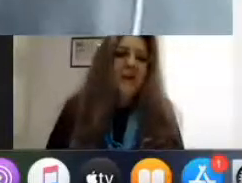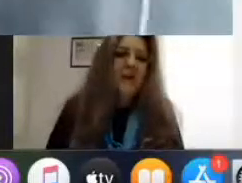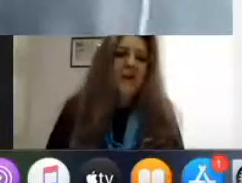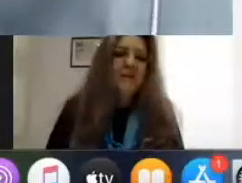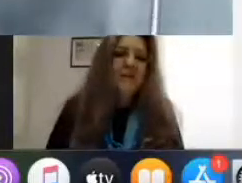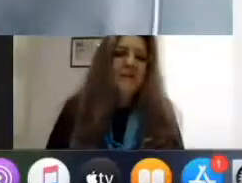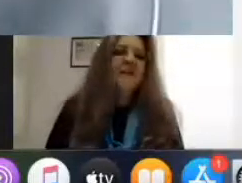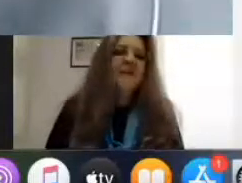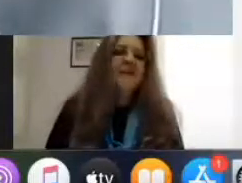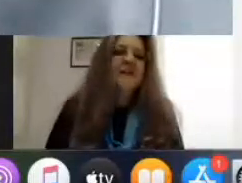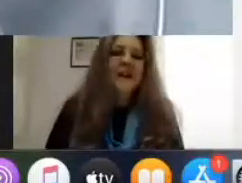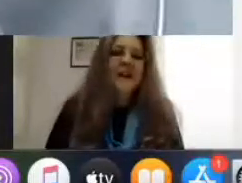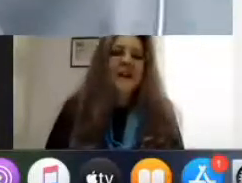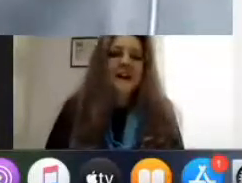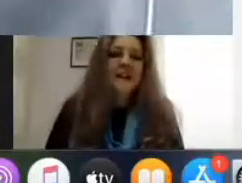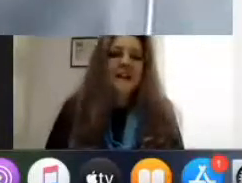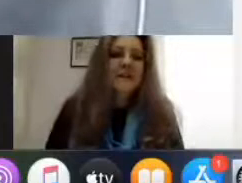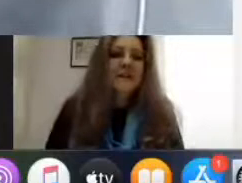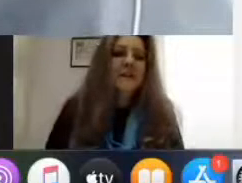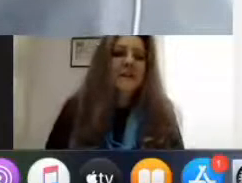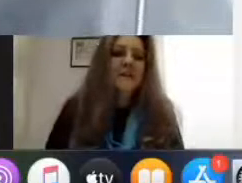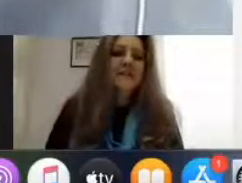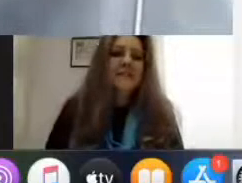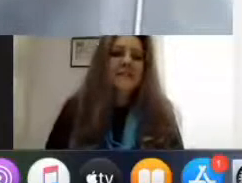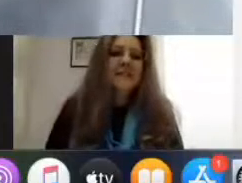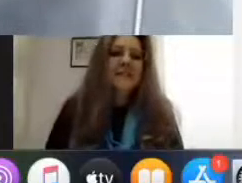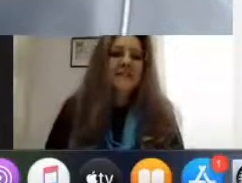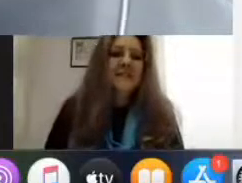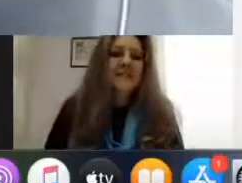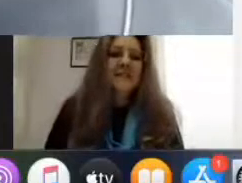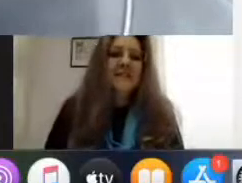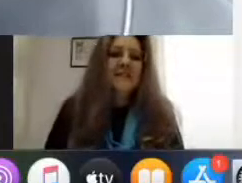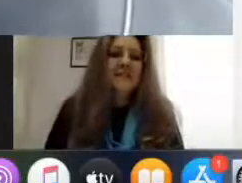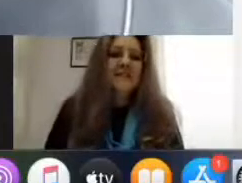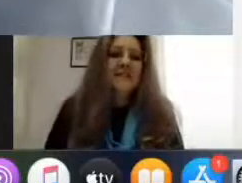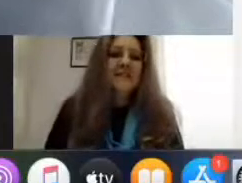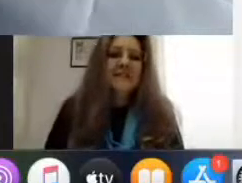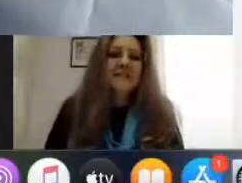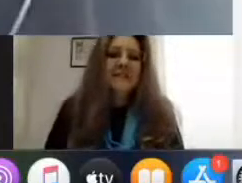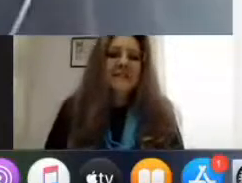à Alexandra, da arquitetura.